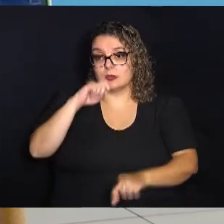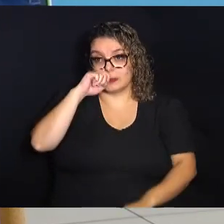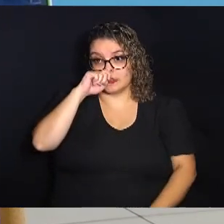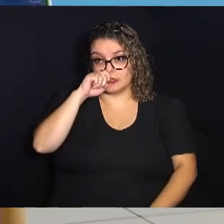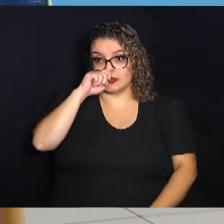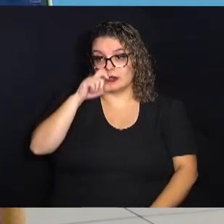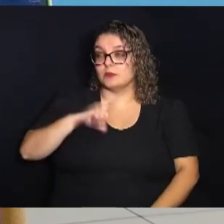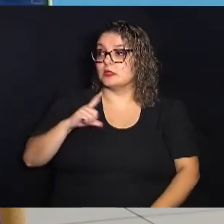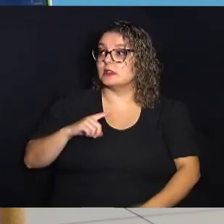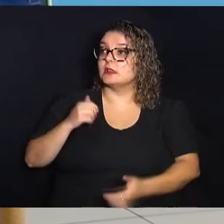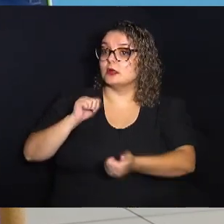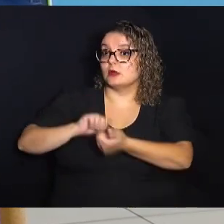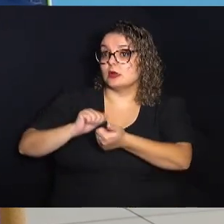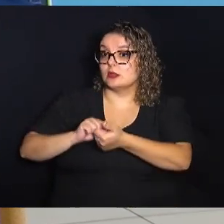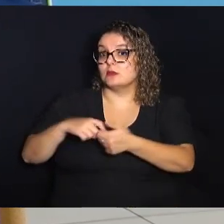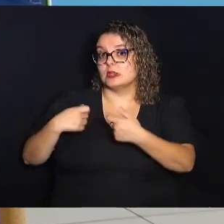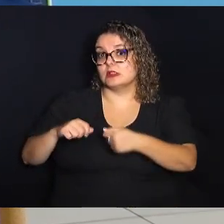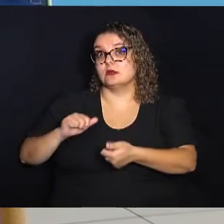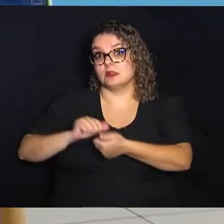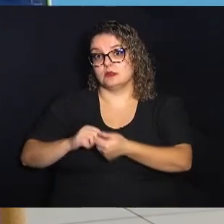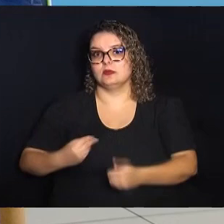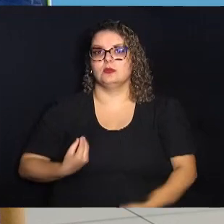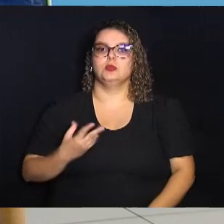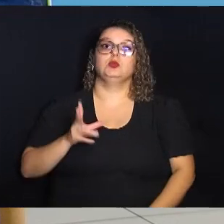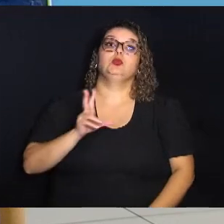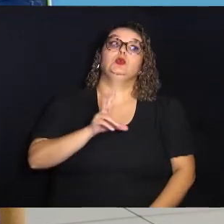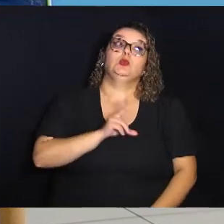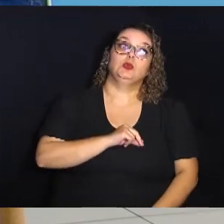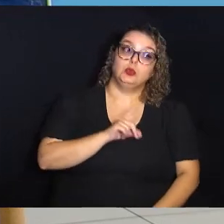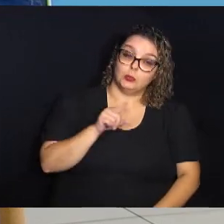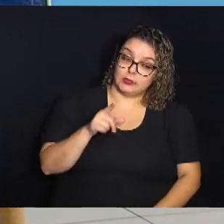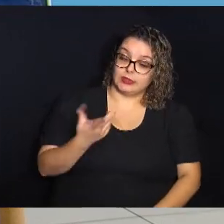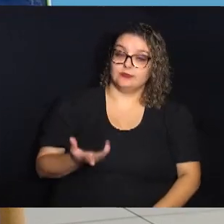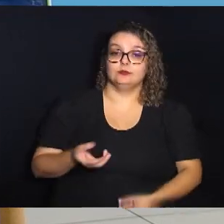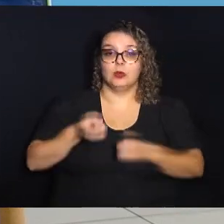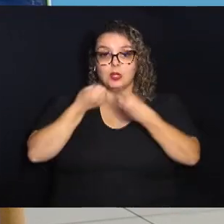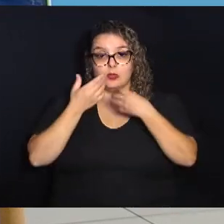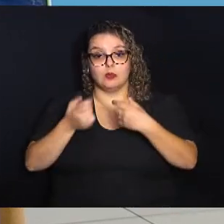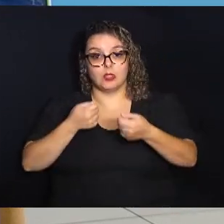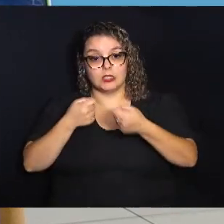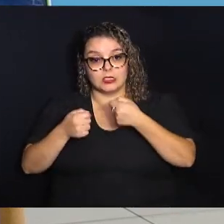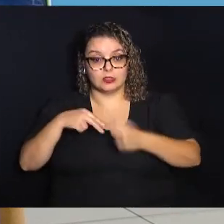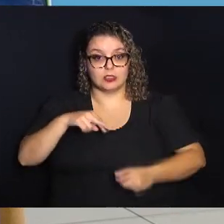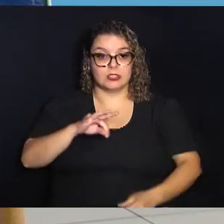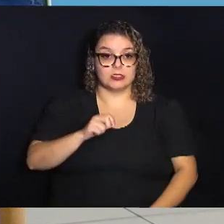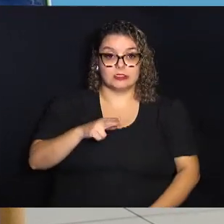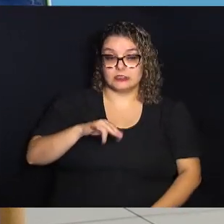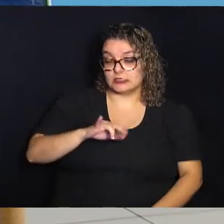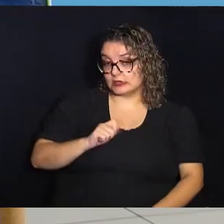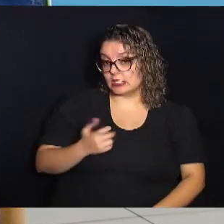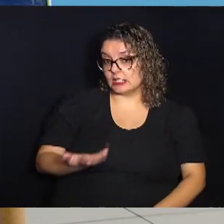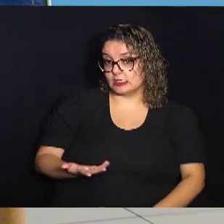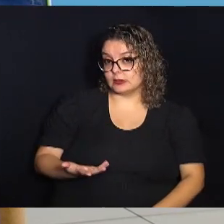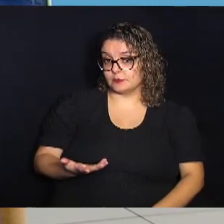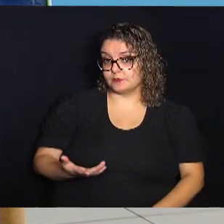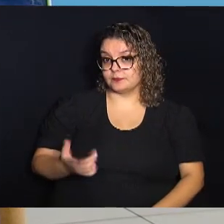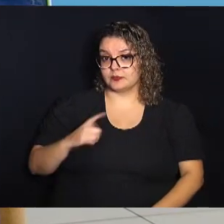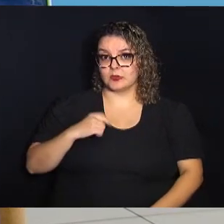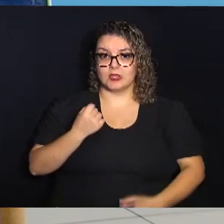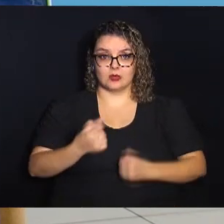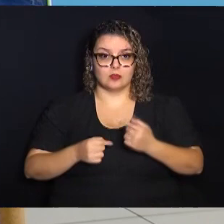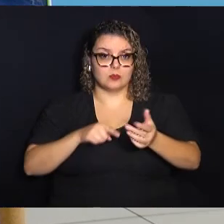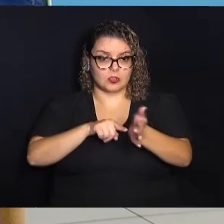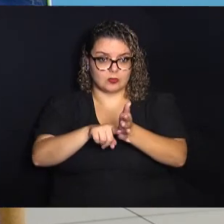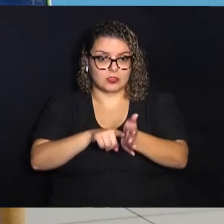E para ter qualidade, precisa ter qualidade de vida. Pois é, muito boa a entrevista com a Natália aqui. Eu tenho mais